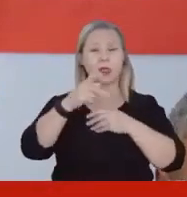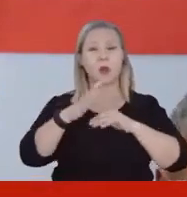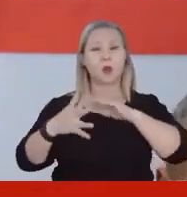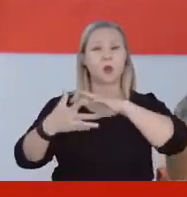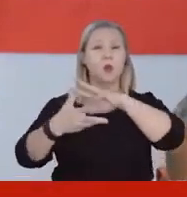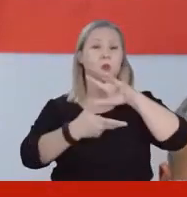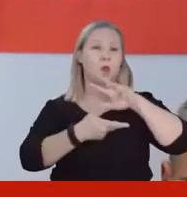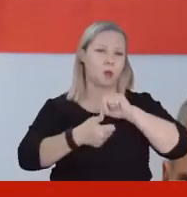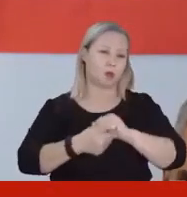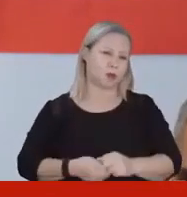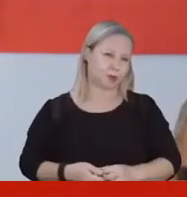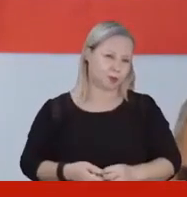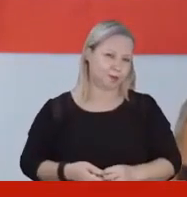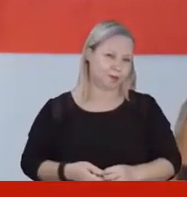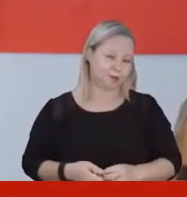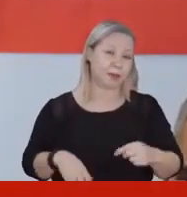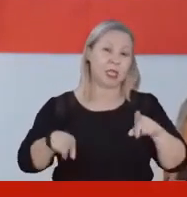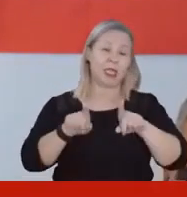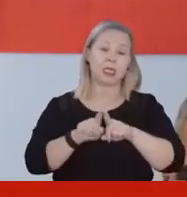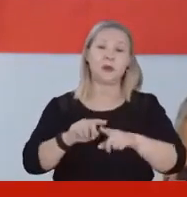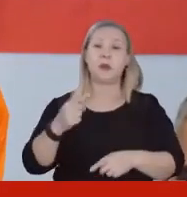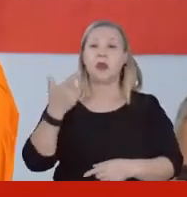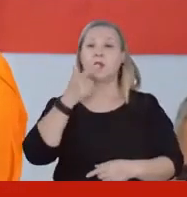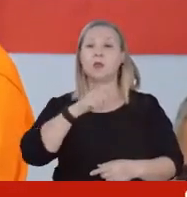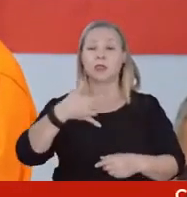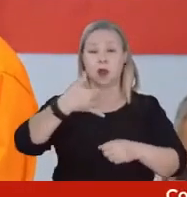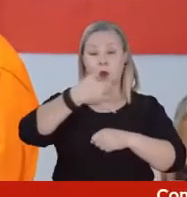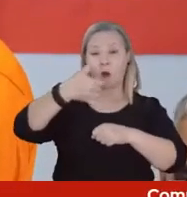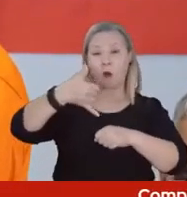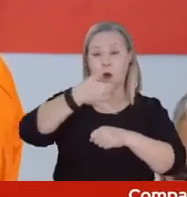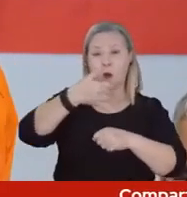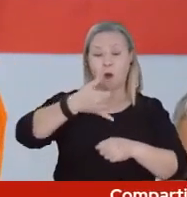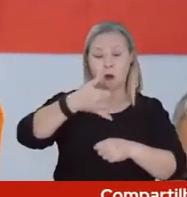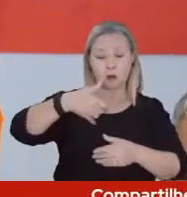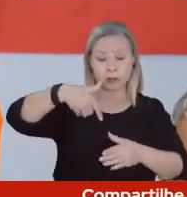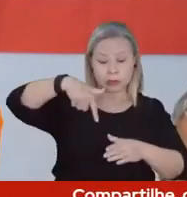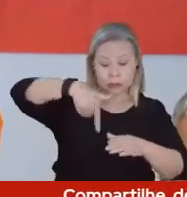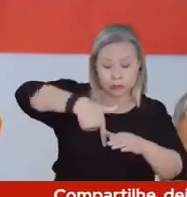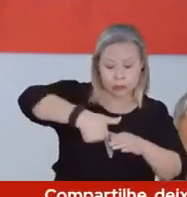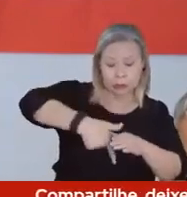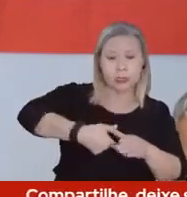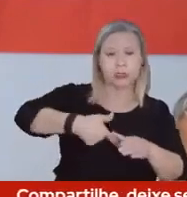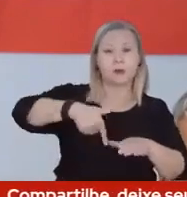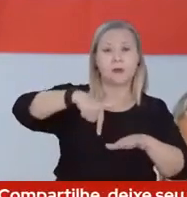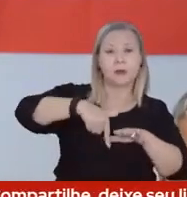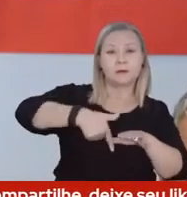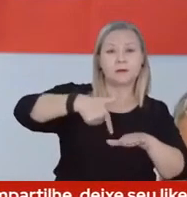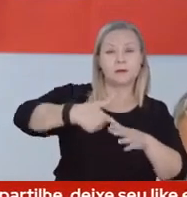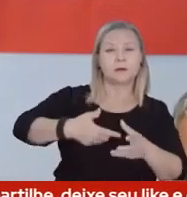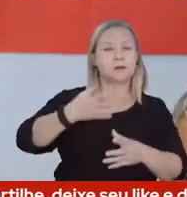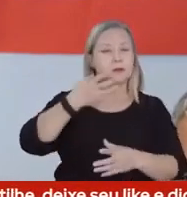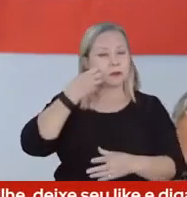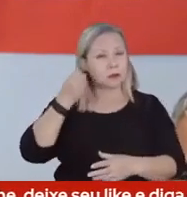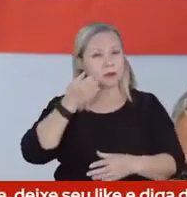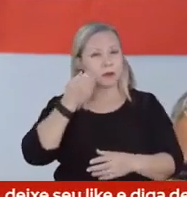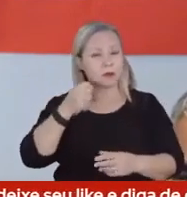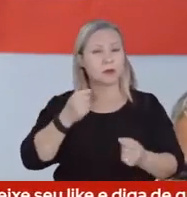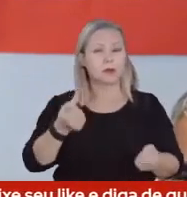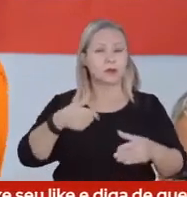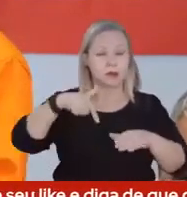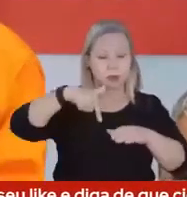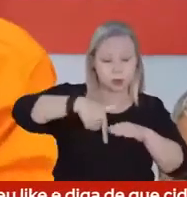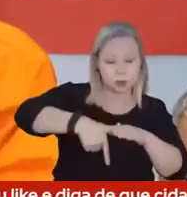nós conseguimos botar óleo para fora no pré-sal em 7 anos. Uma camada geológica desconhecida, que